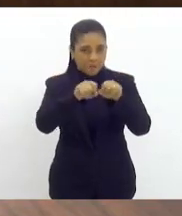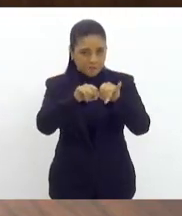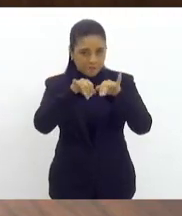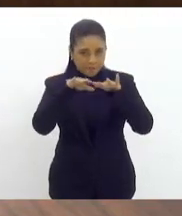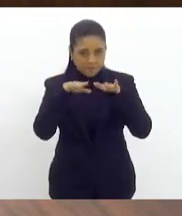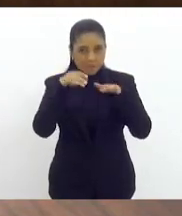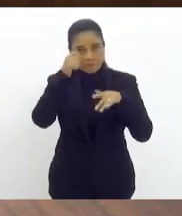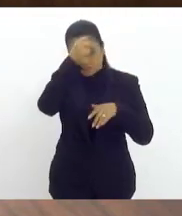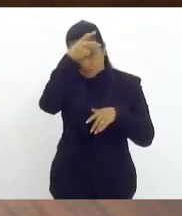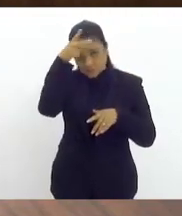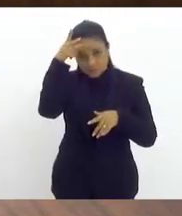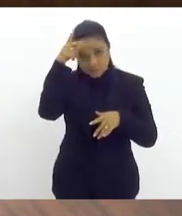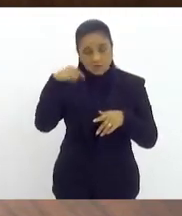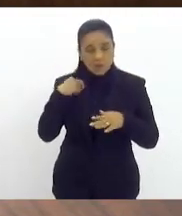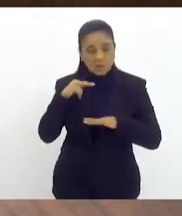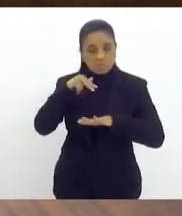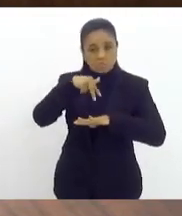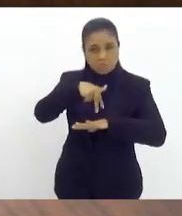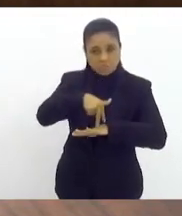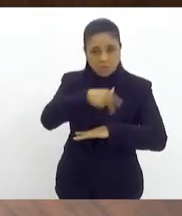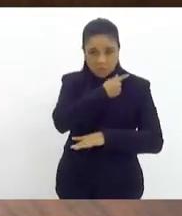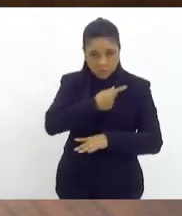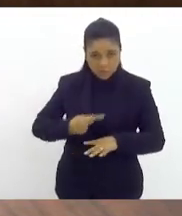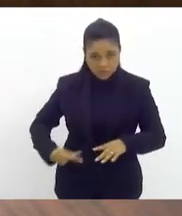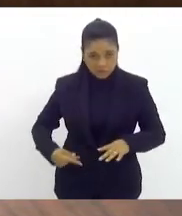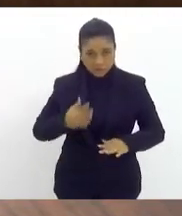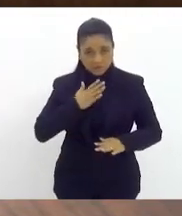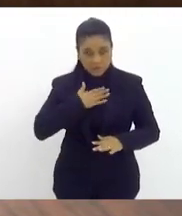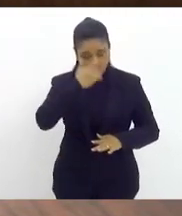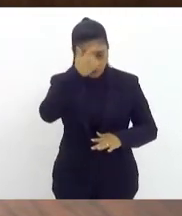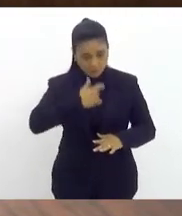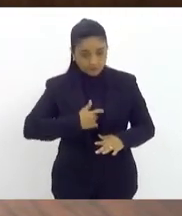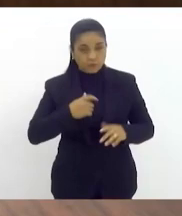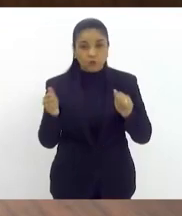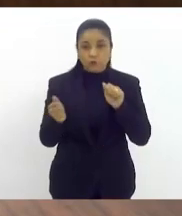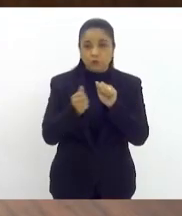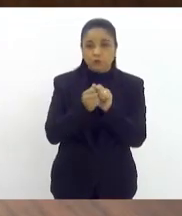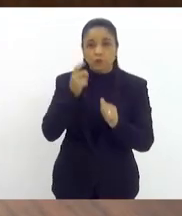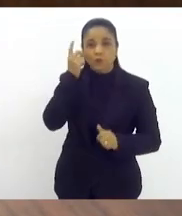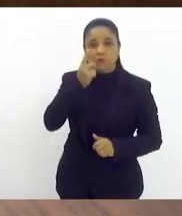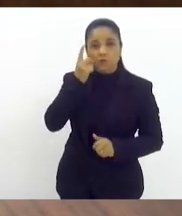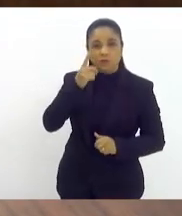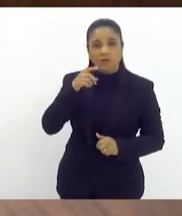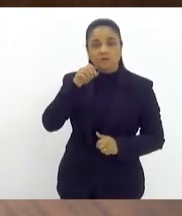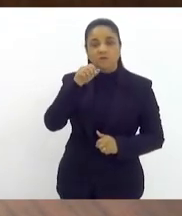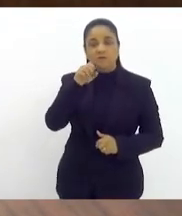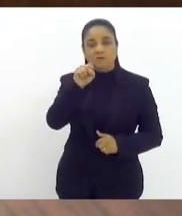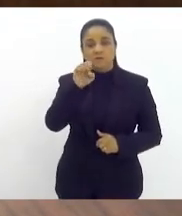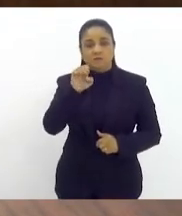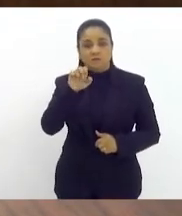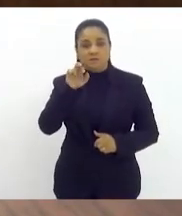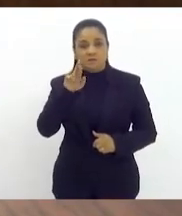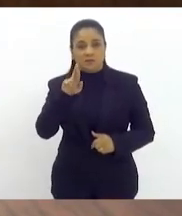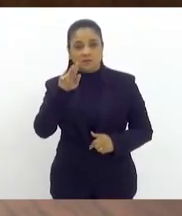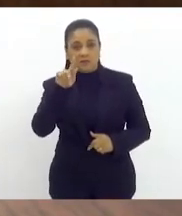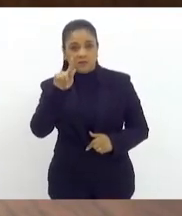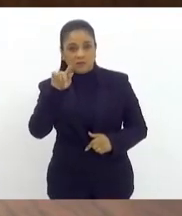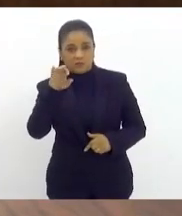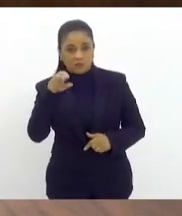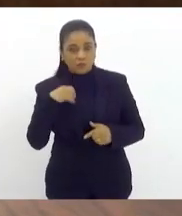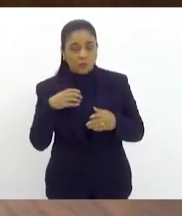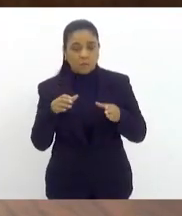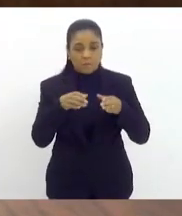da sessão, junto com o deputado Sérgio Fernandes, que é membro da Comissão de